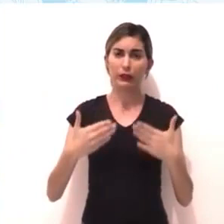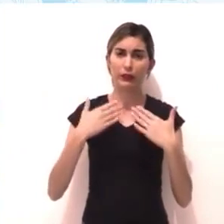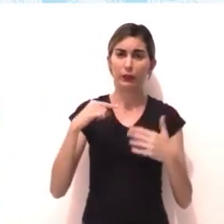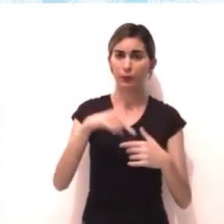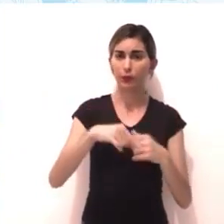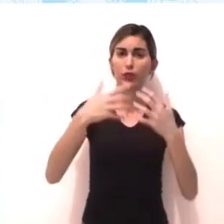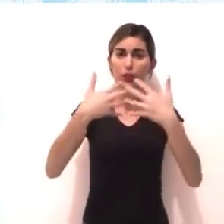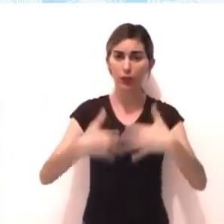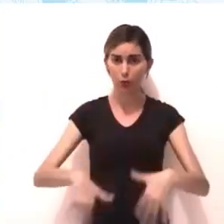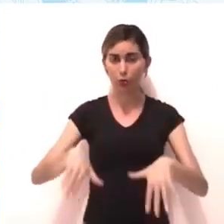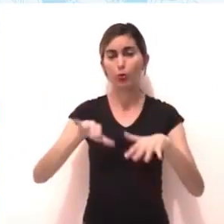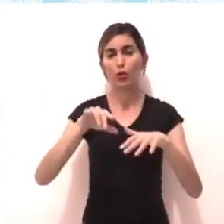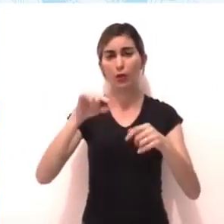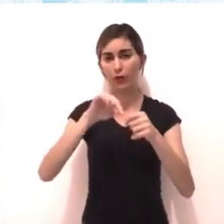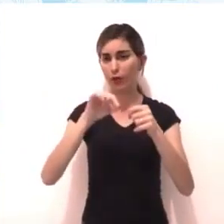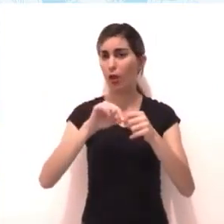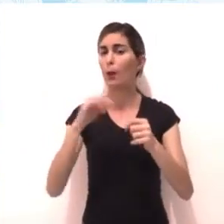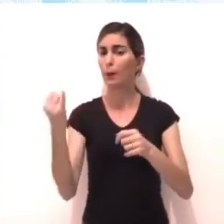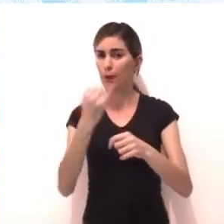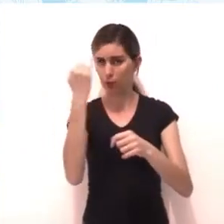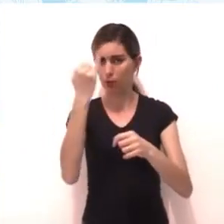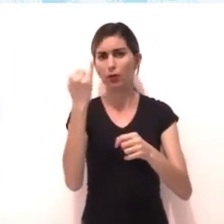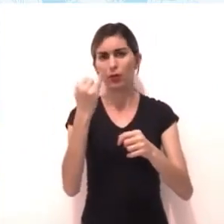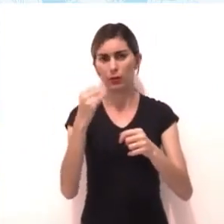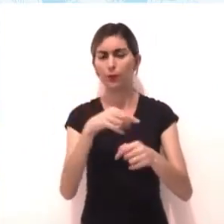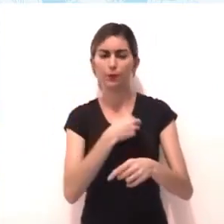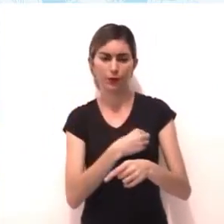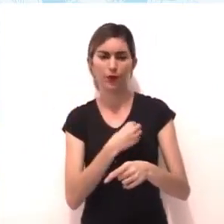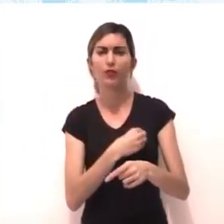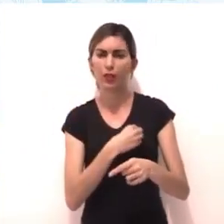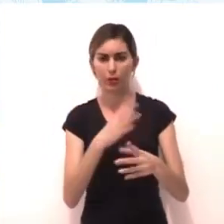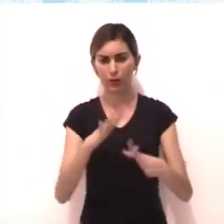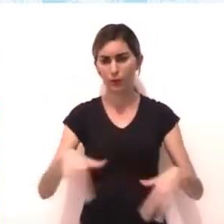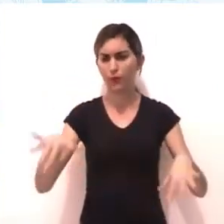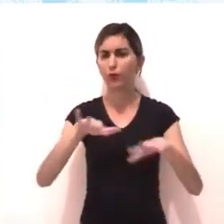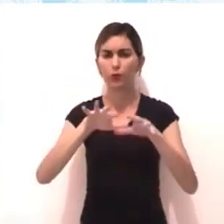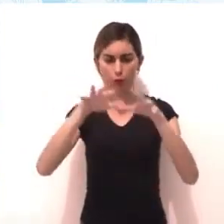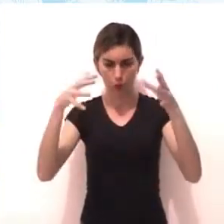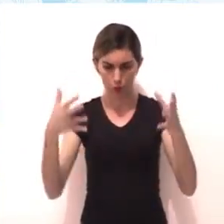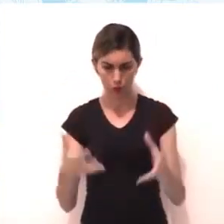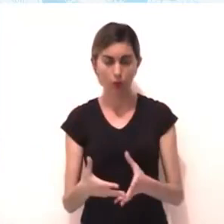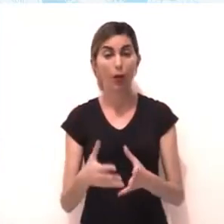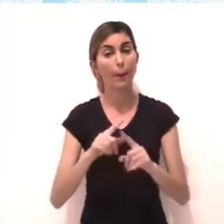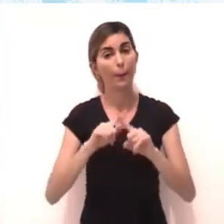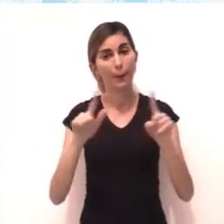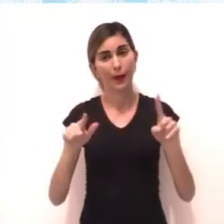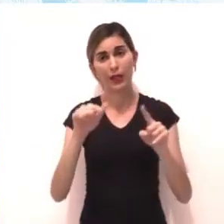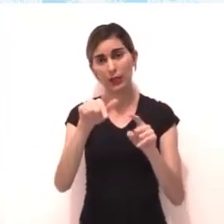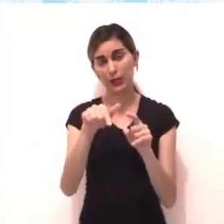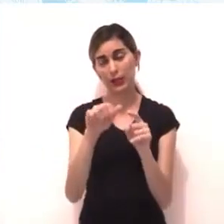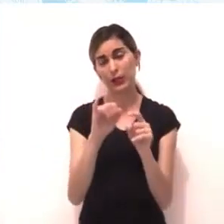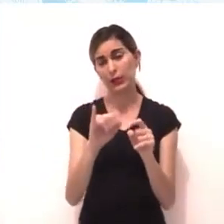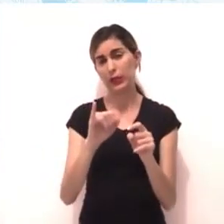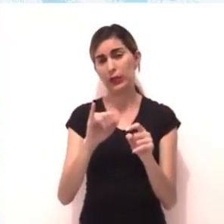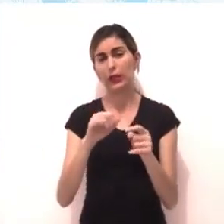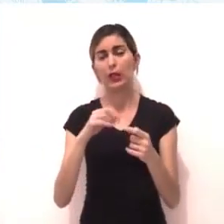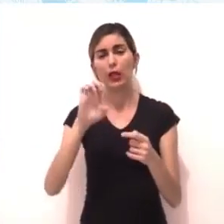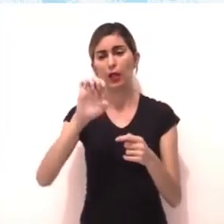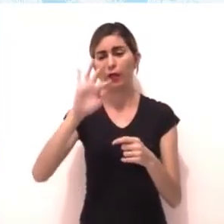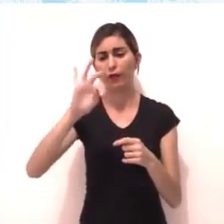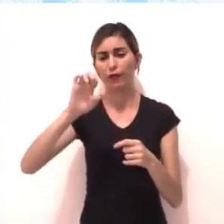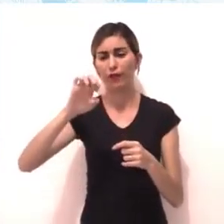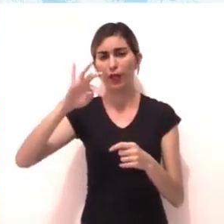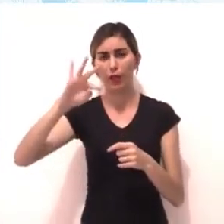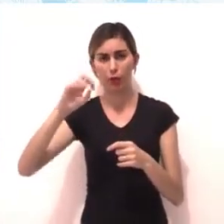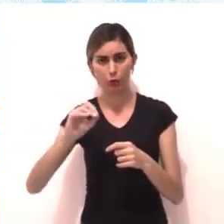efeito natural e importante para a sobrevivência dos seres vivos no planeta. Porém, se esse efeito